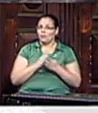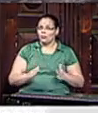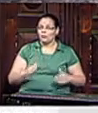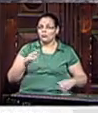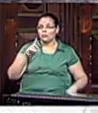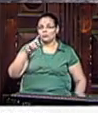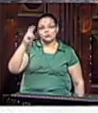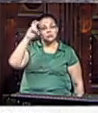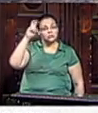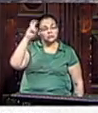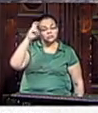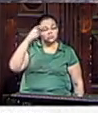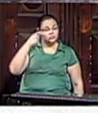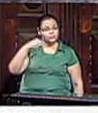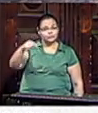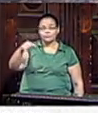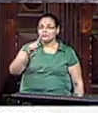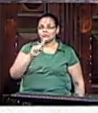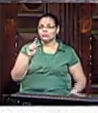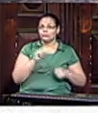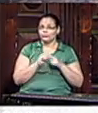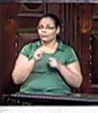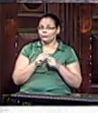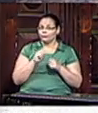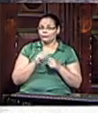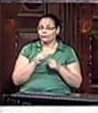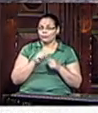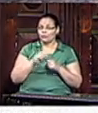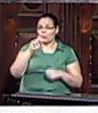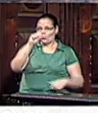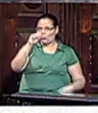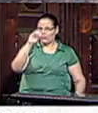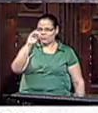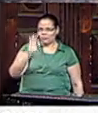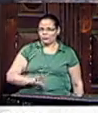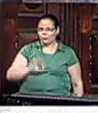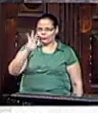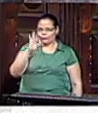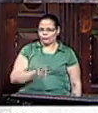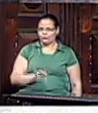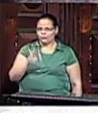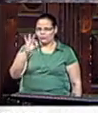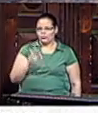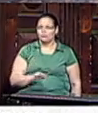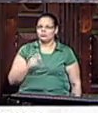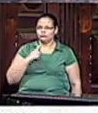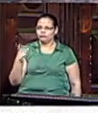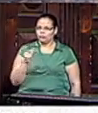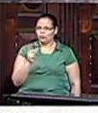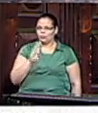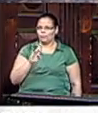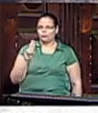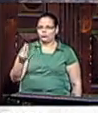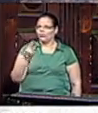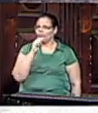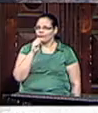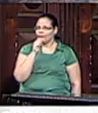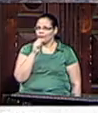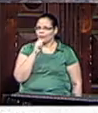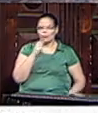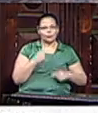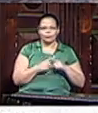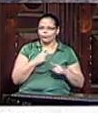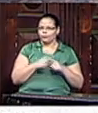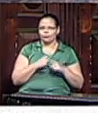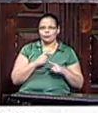na quinta-feira. E se não fizermos isso, 80% da sociedade que hoje utiliza o bilhete único vai ficar sem, porque não renovou